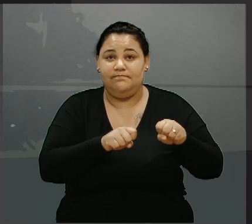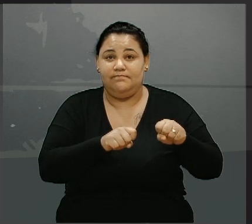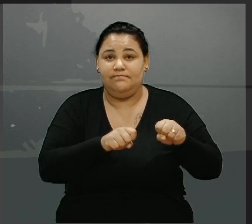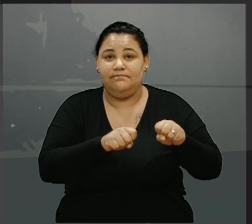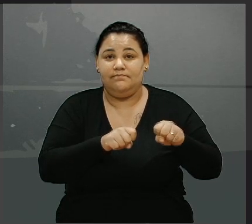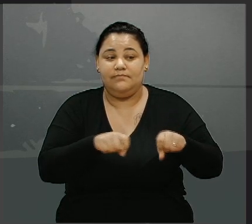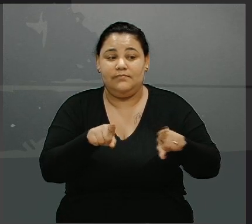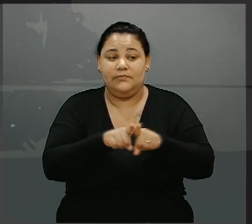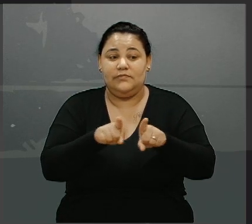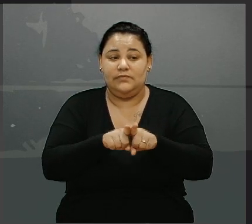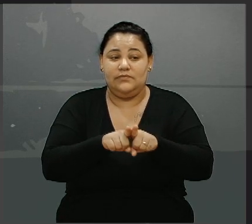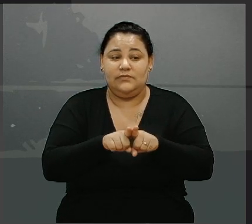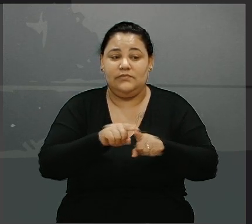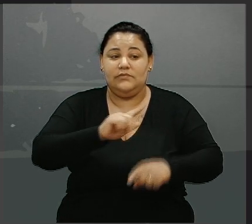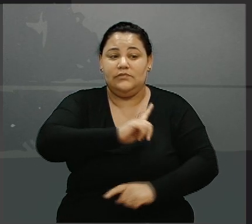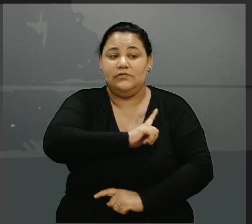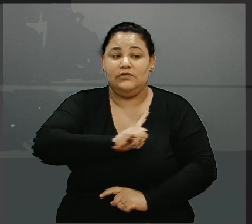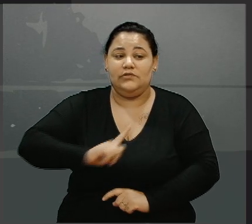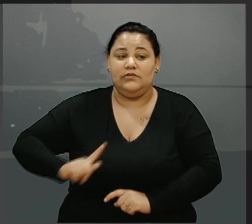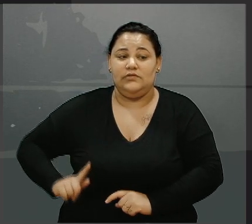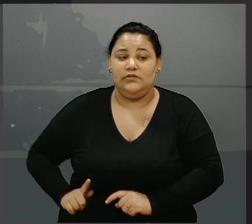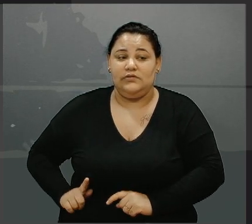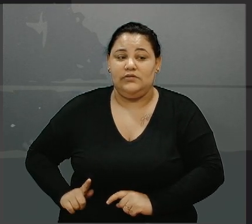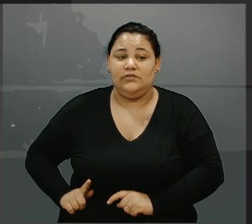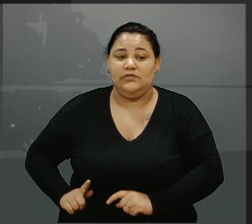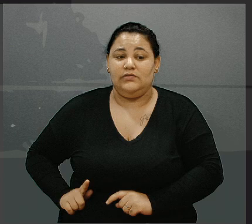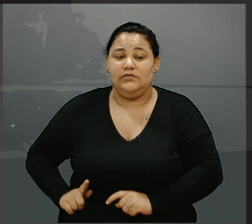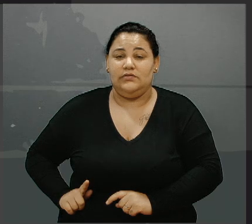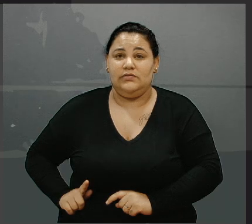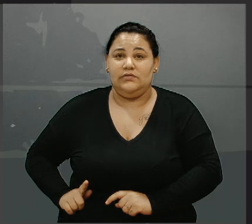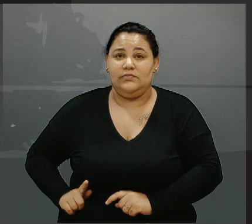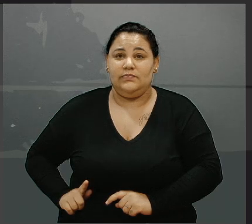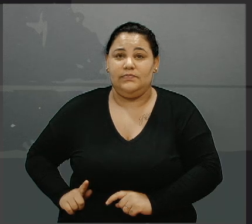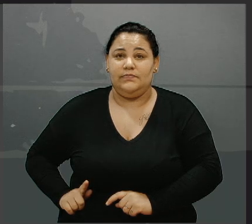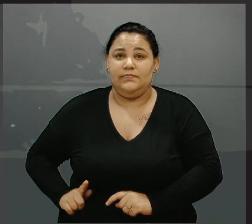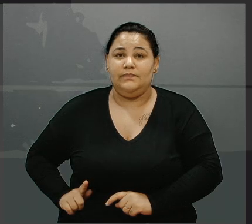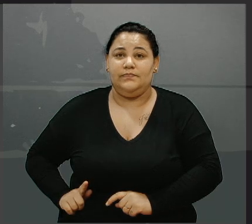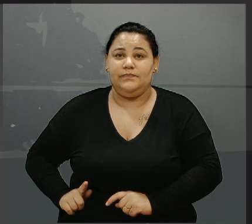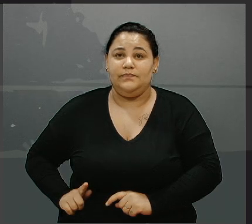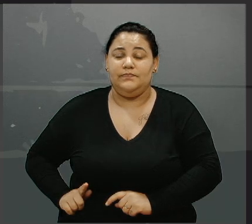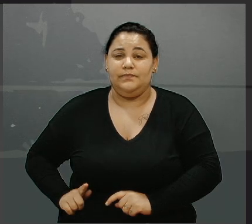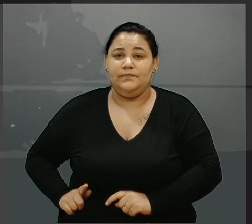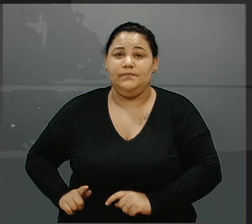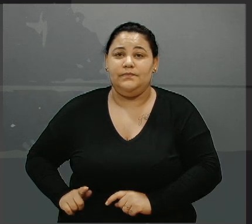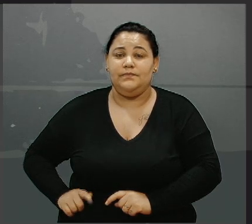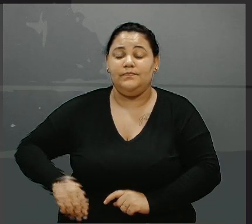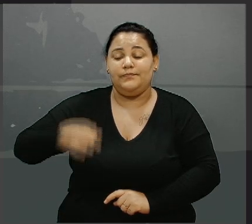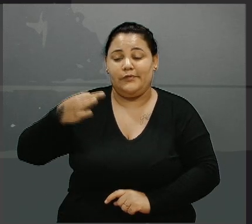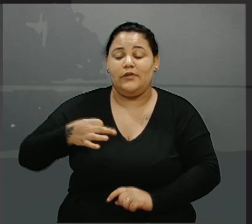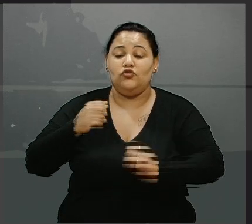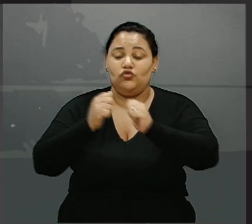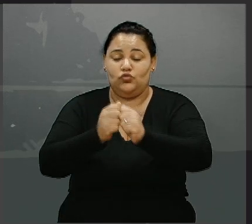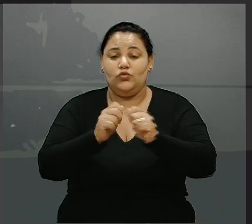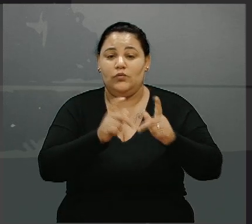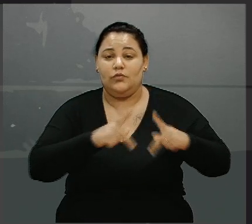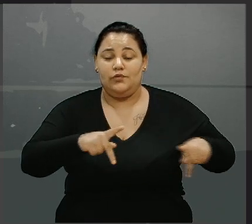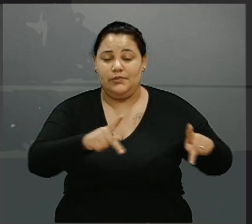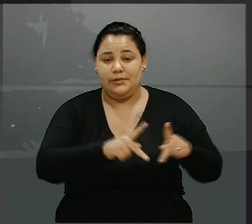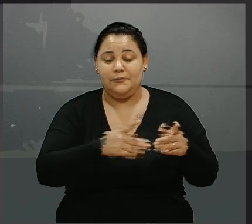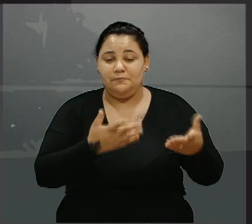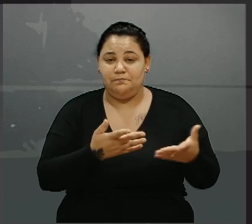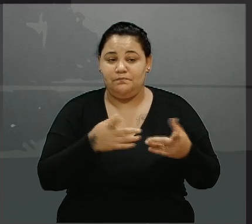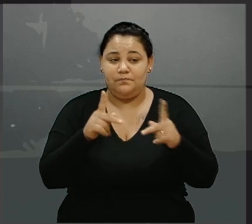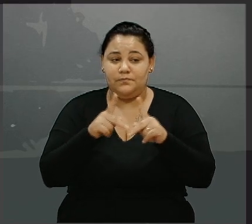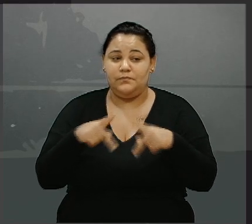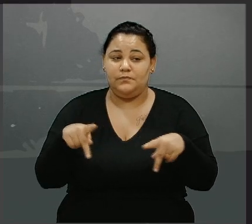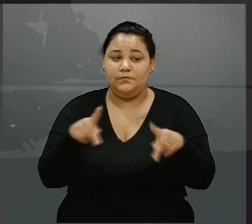governador, eu acredito, que implantou erroneamente sem a discussão devida com a população, com a população que